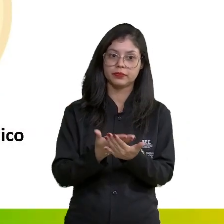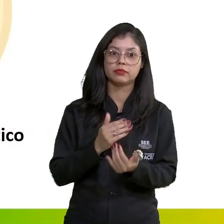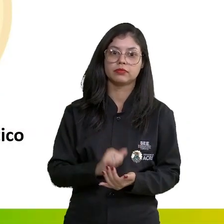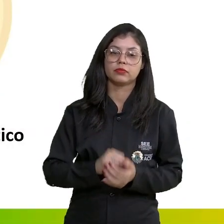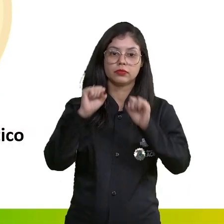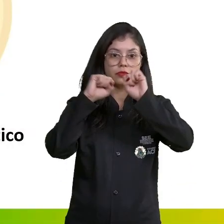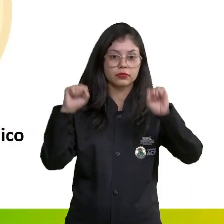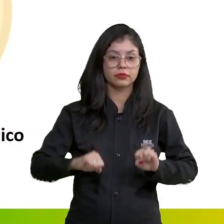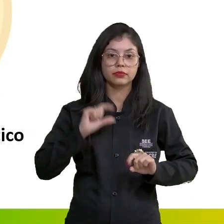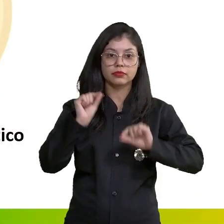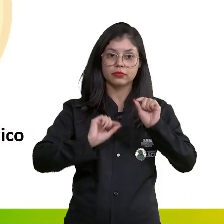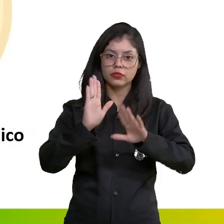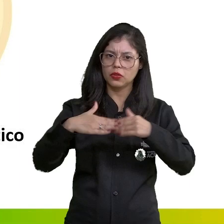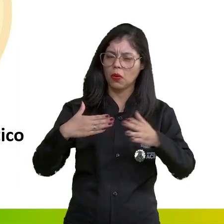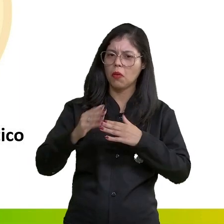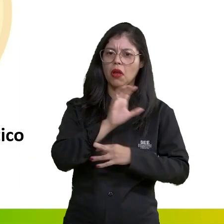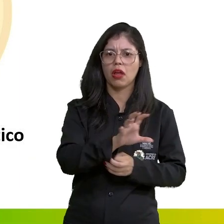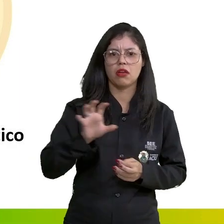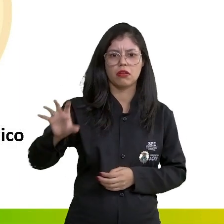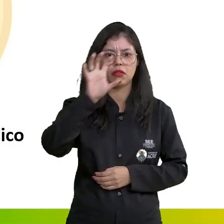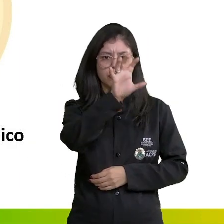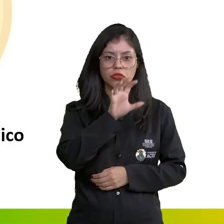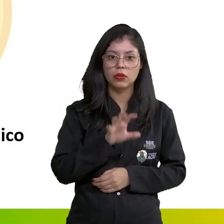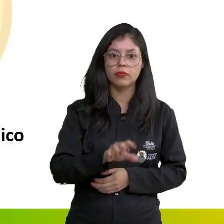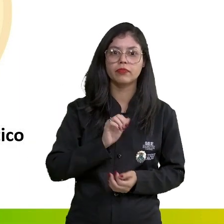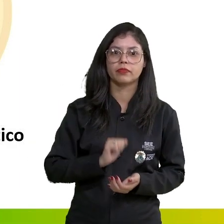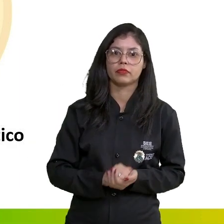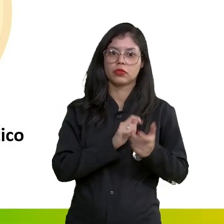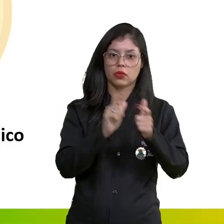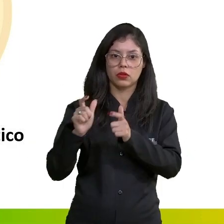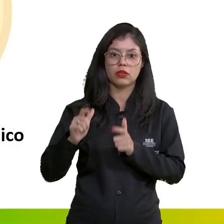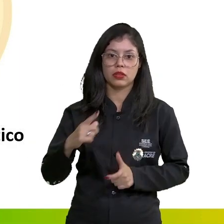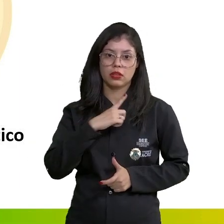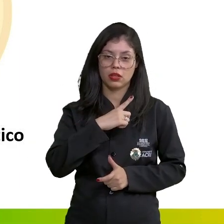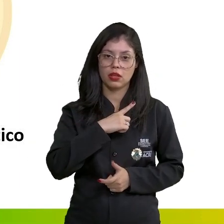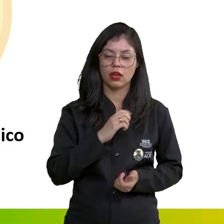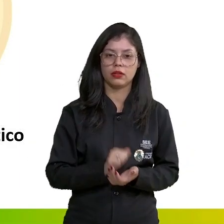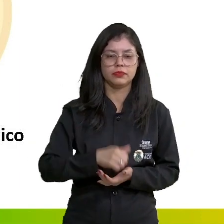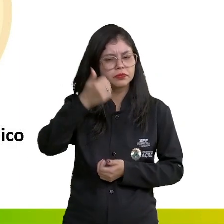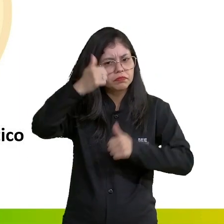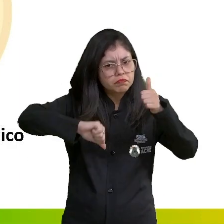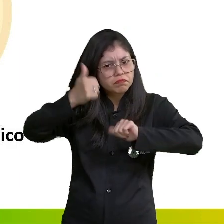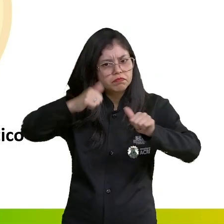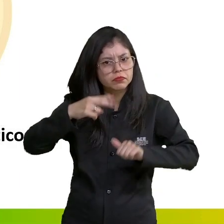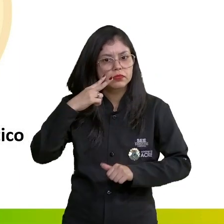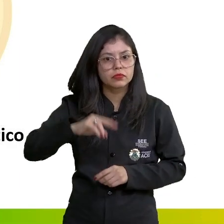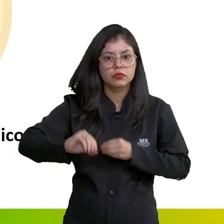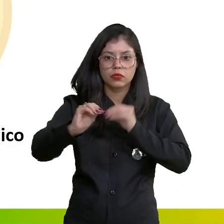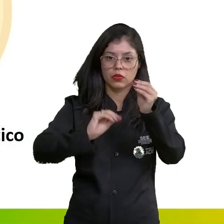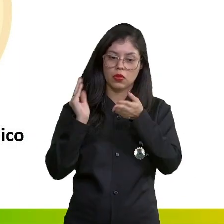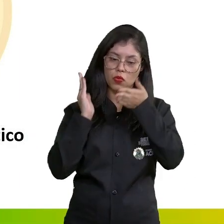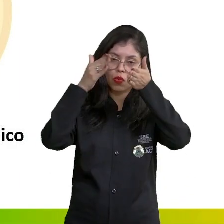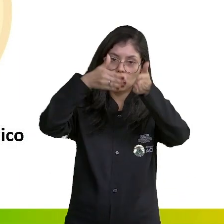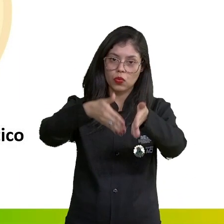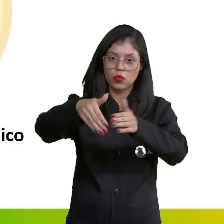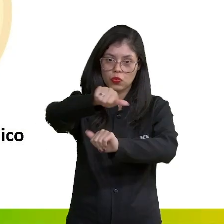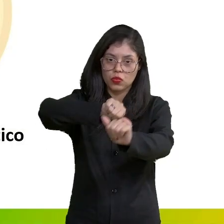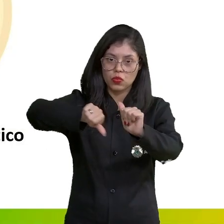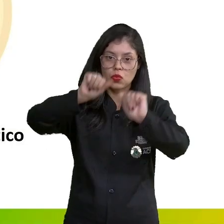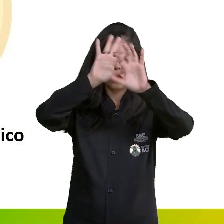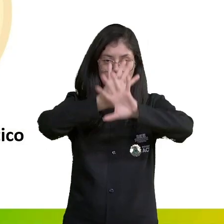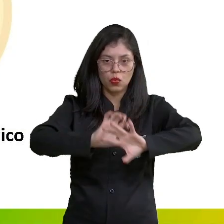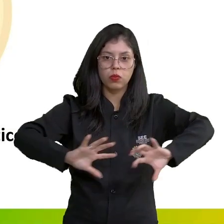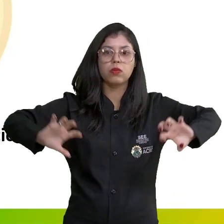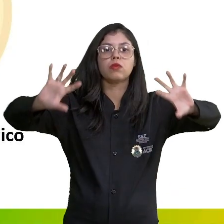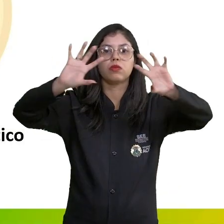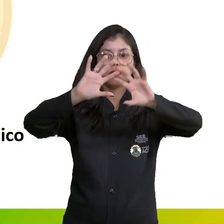sistema térmico é qualquer, olha só, região do espaço que se analisa com foco nas trocas de calor e